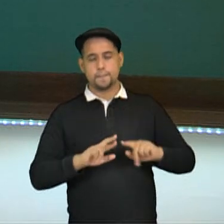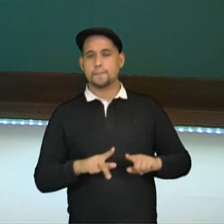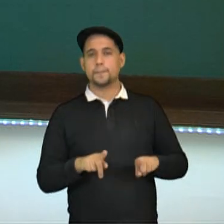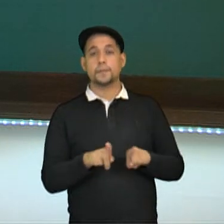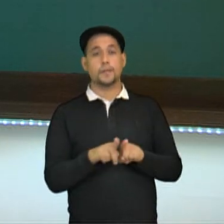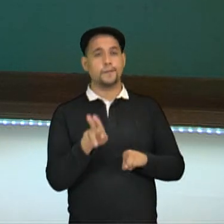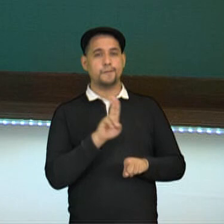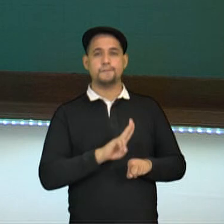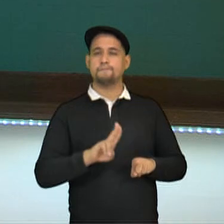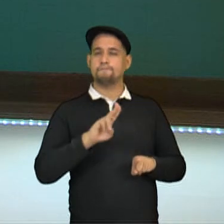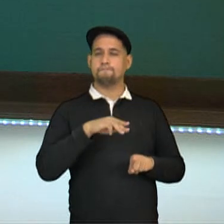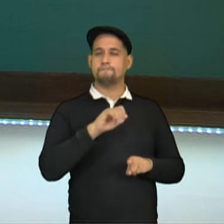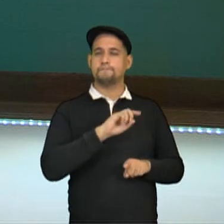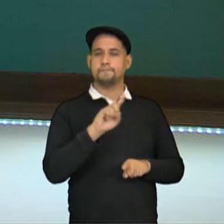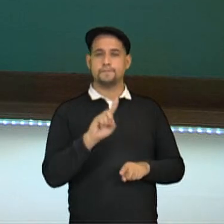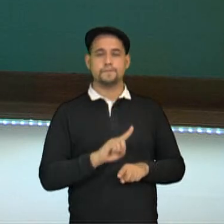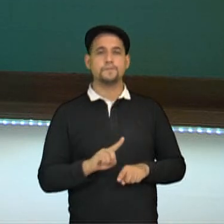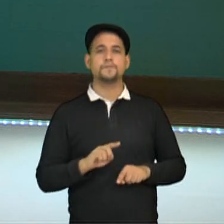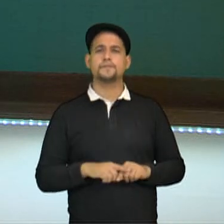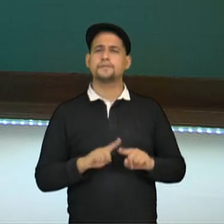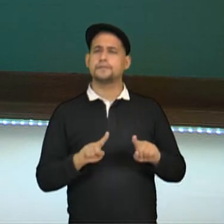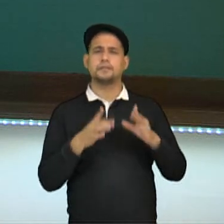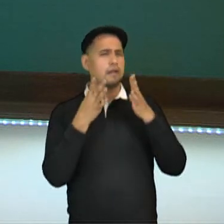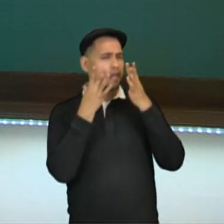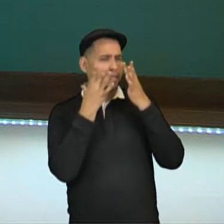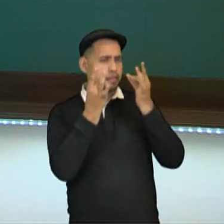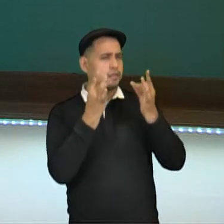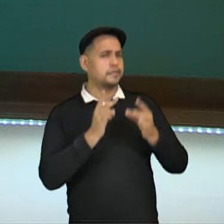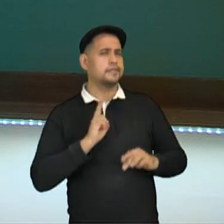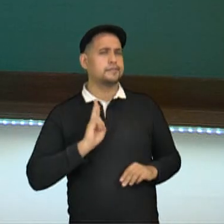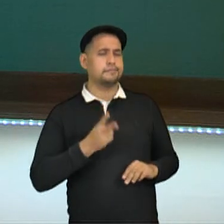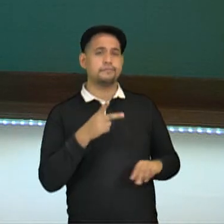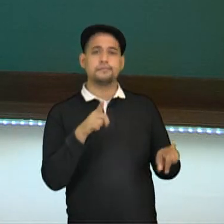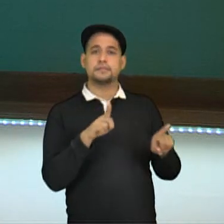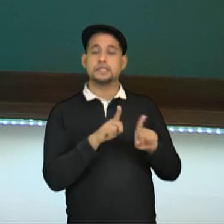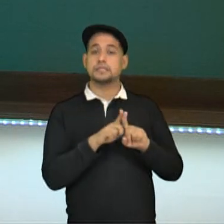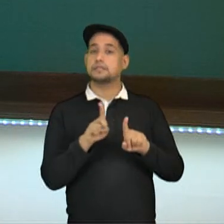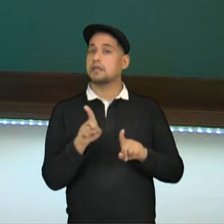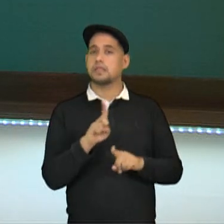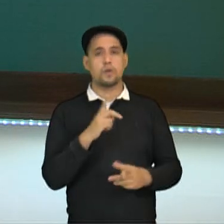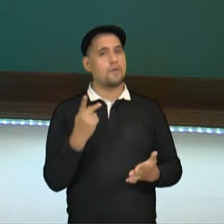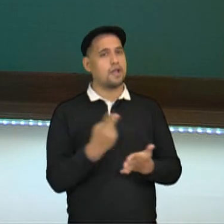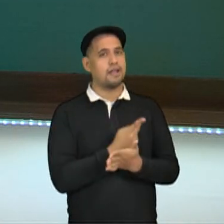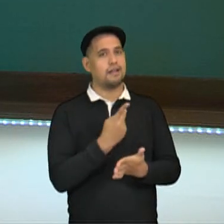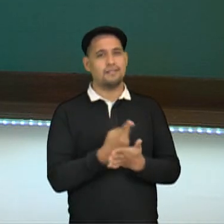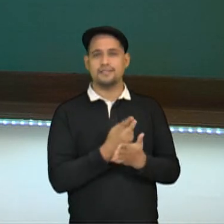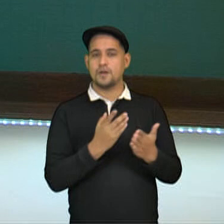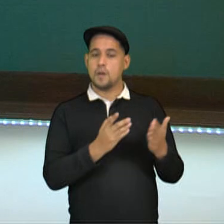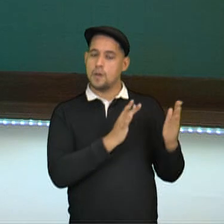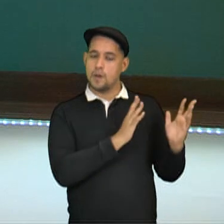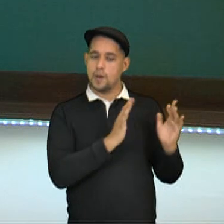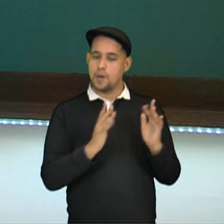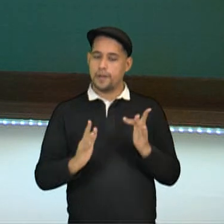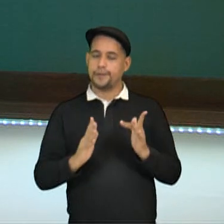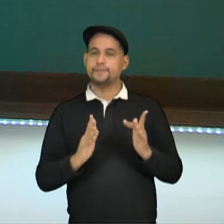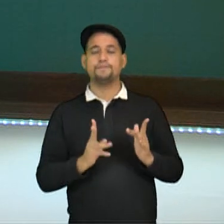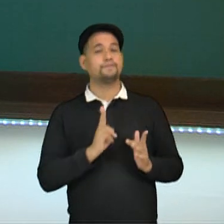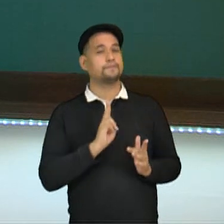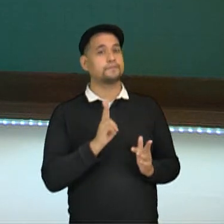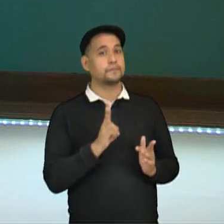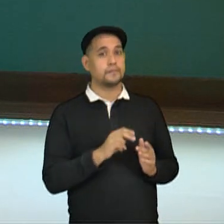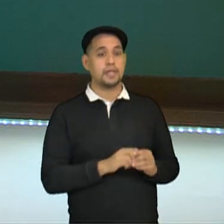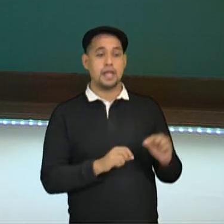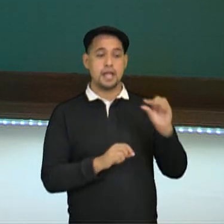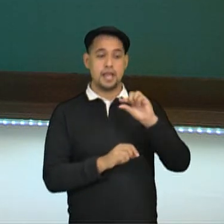elementos dessa matriz. Então, preste muita atenção para que você não erre nessa sequência. Sempre